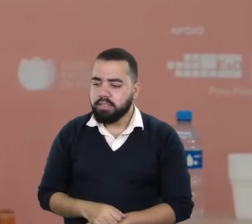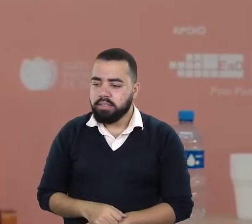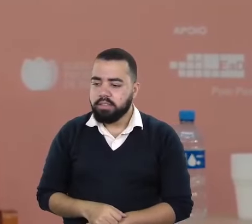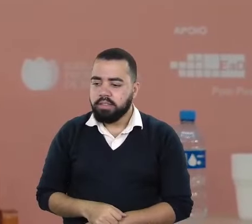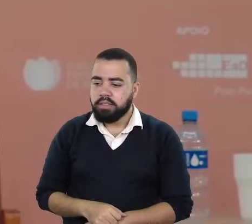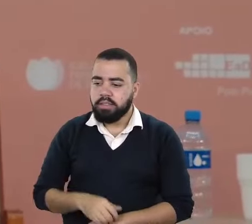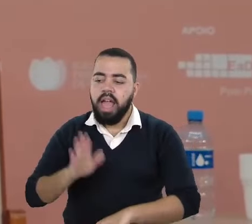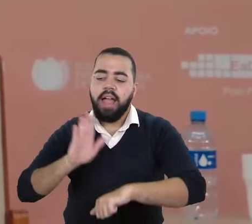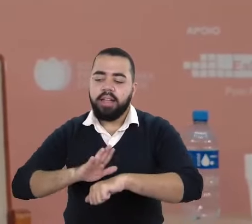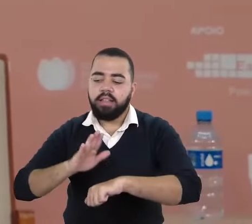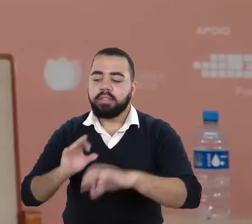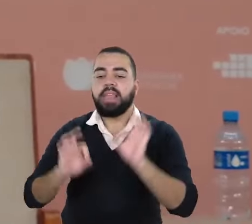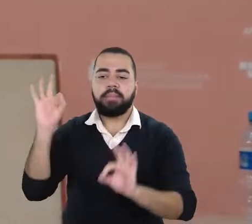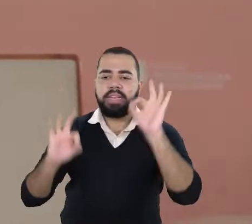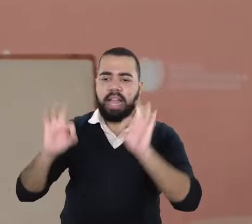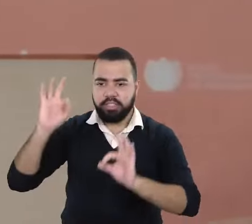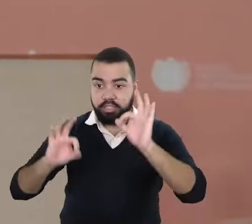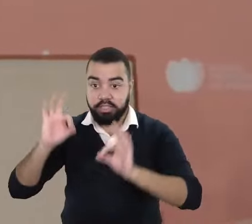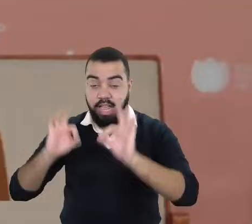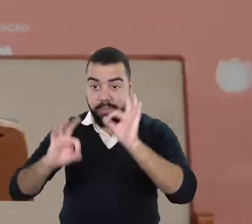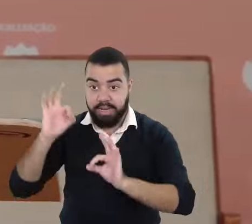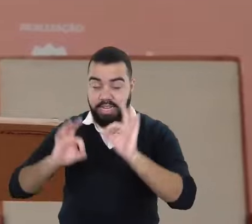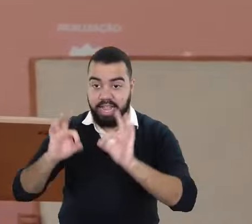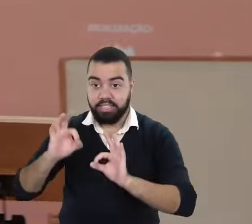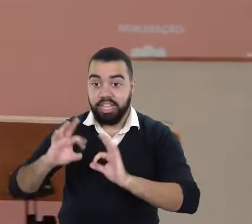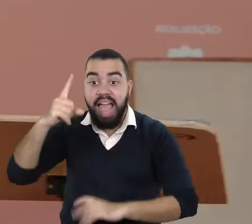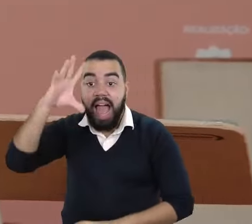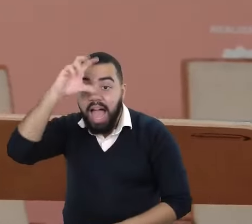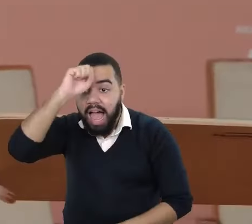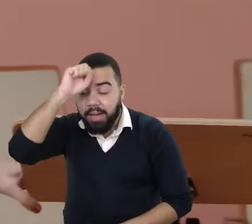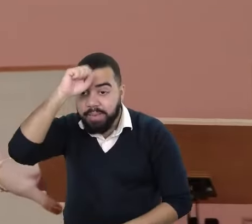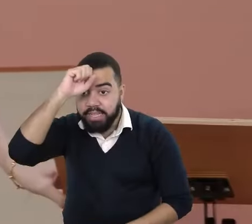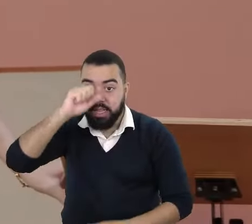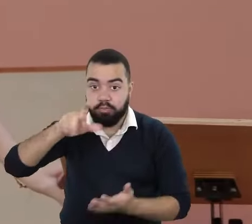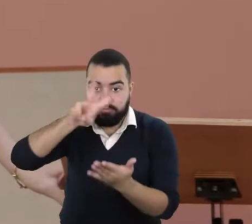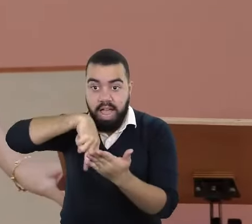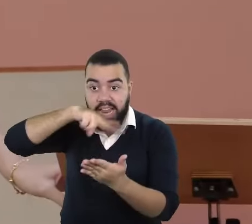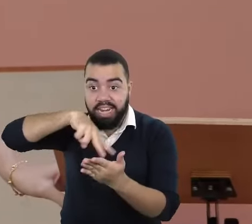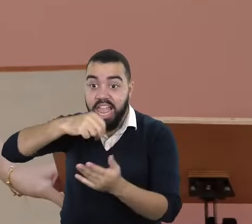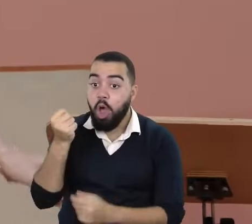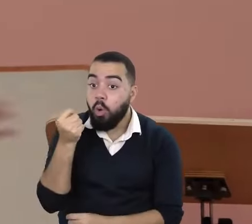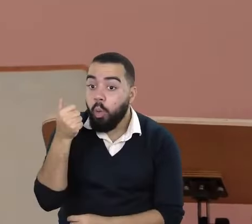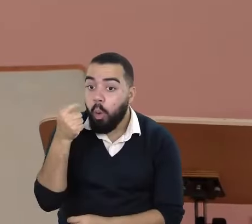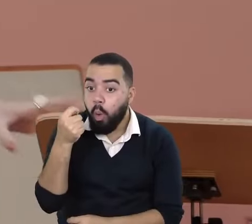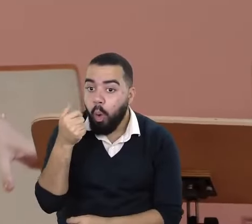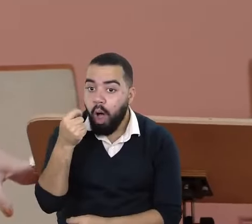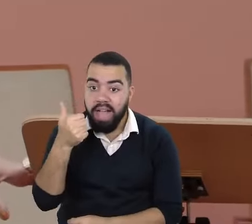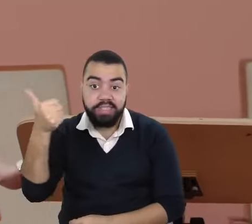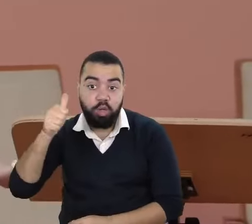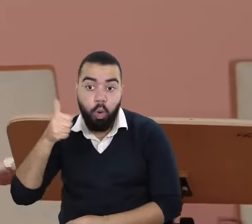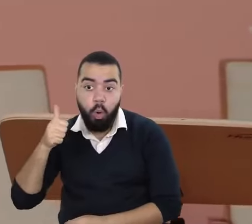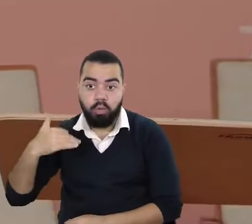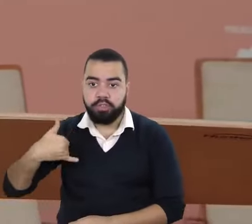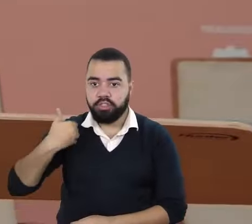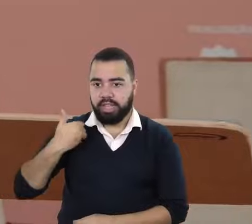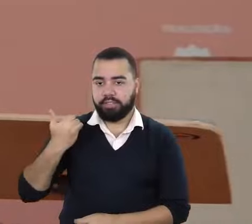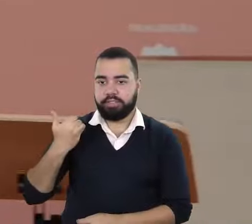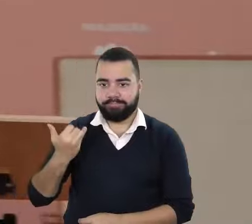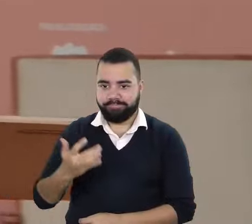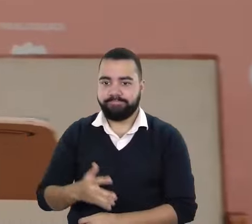antes de aprender a ler. Porque eu fui aprender a ler com 10 anos de idade, quase 11. Entendeu? Porque na escola vocês já viram que eu era o terror,